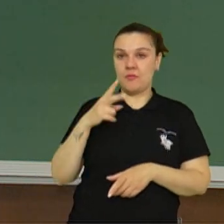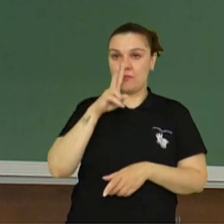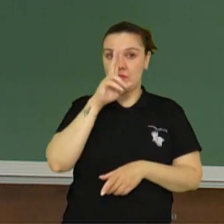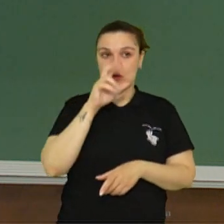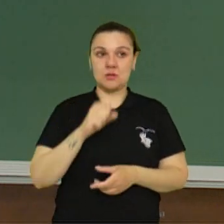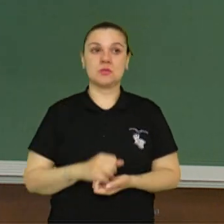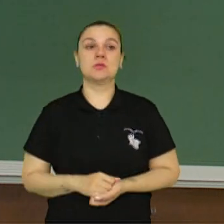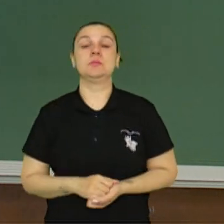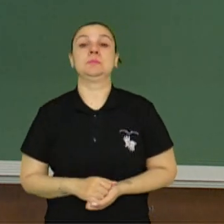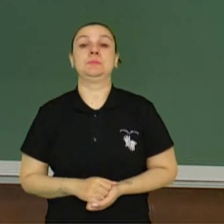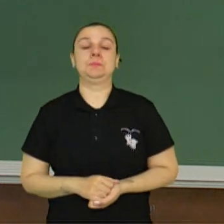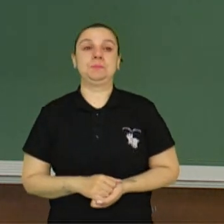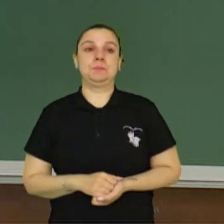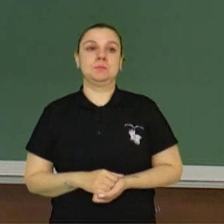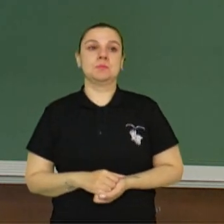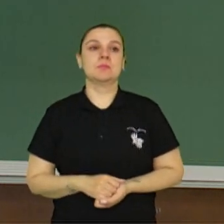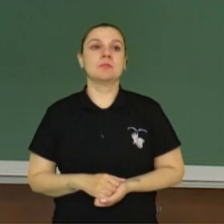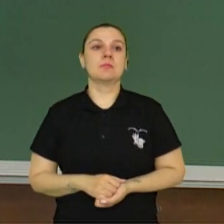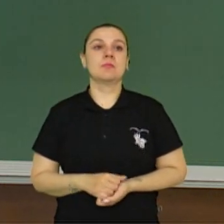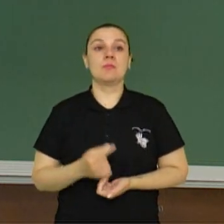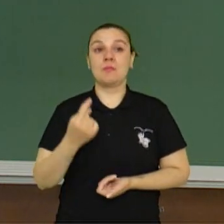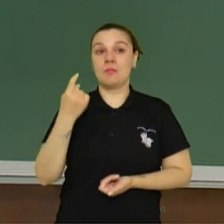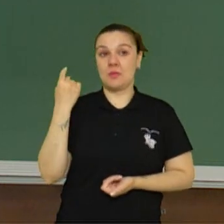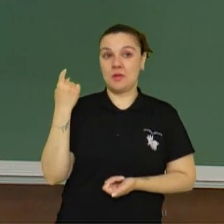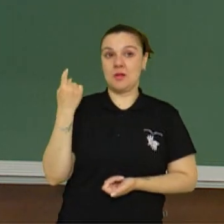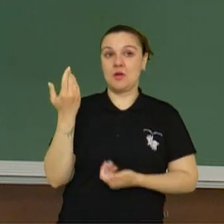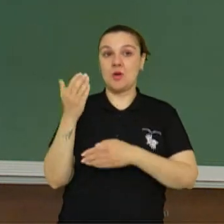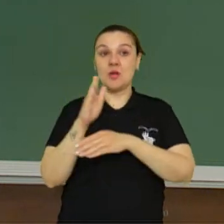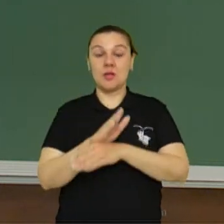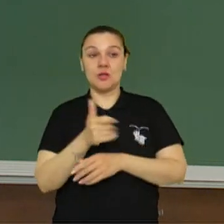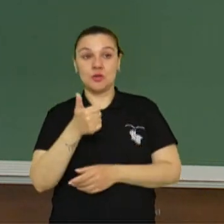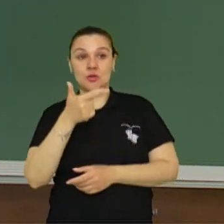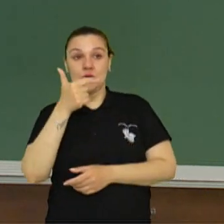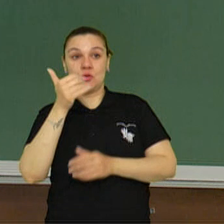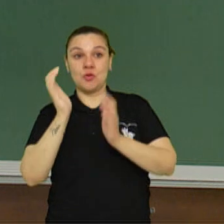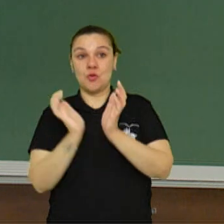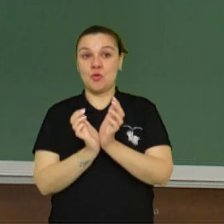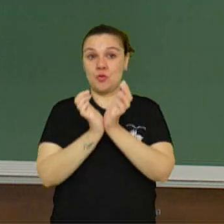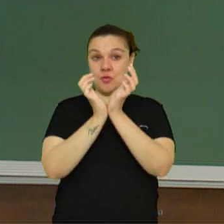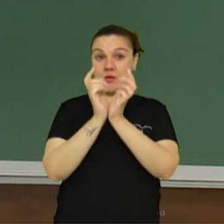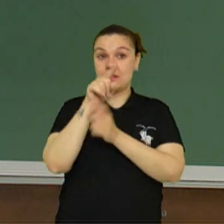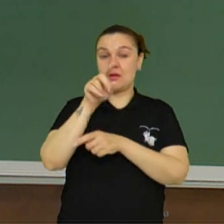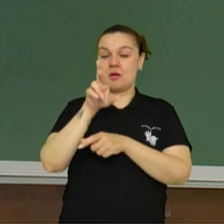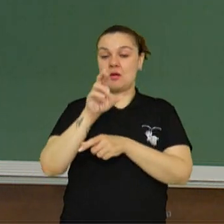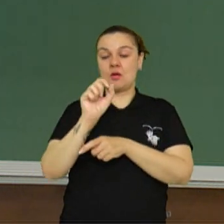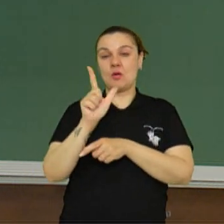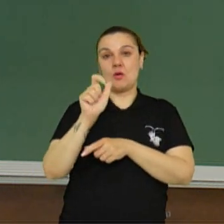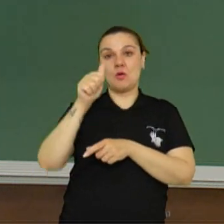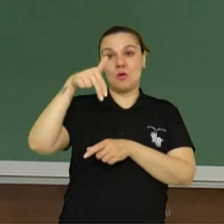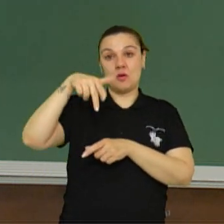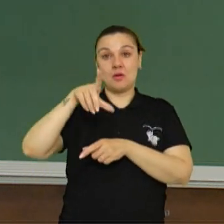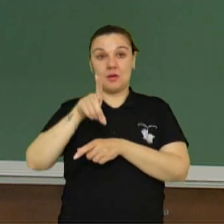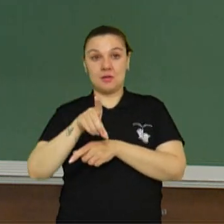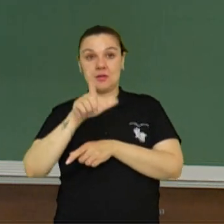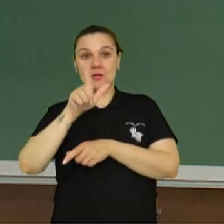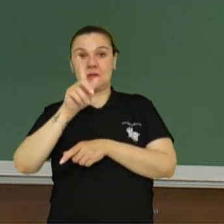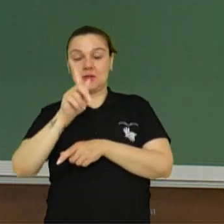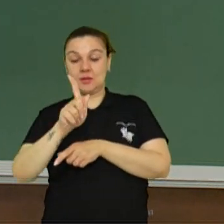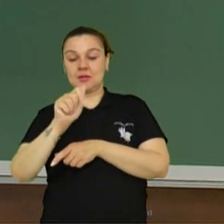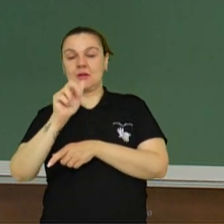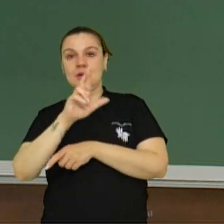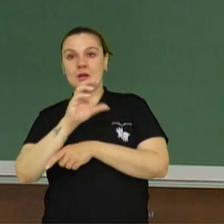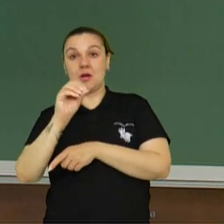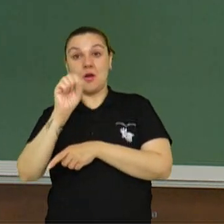coloca, a potência que ele coloca nos seus golpes. Ele é detentor de 12 títulos de Roland Garros. E um fato importante disso aí é